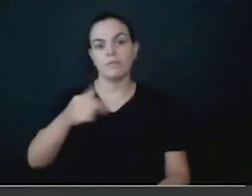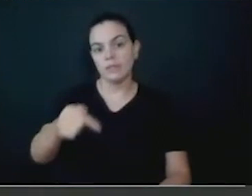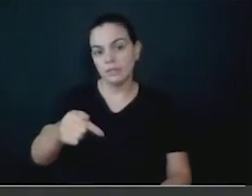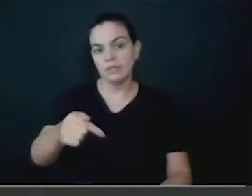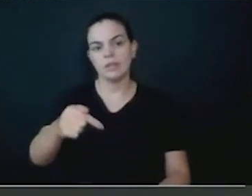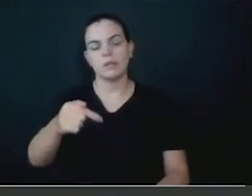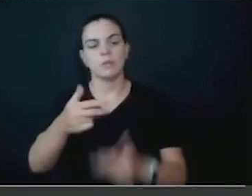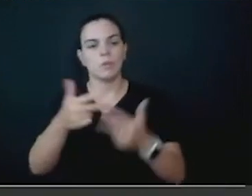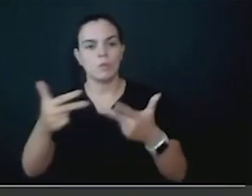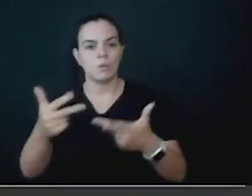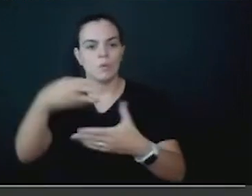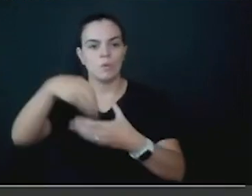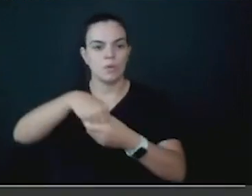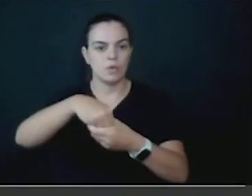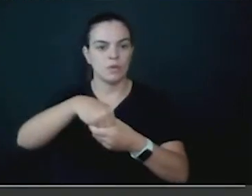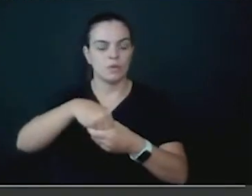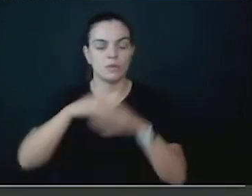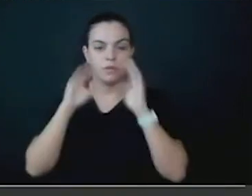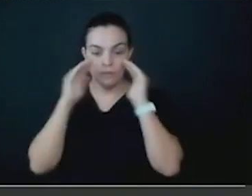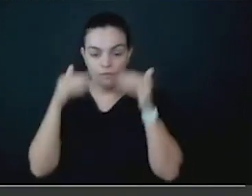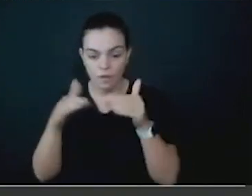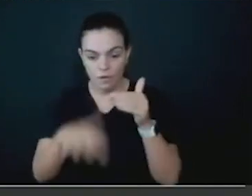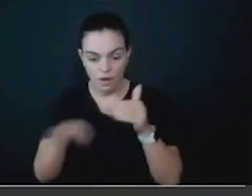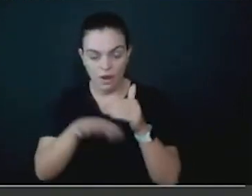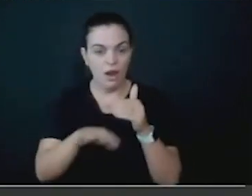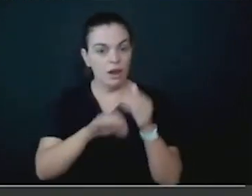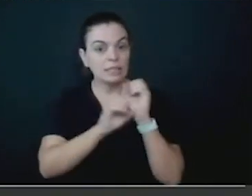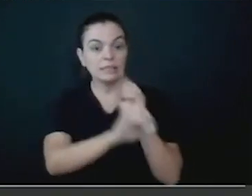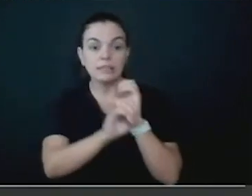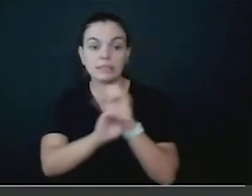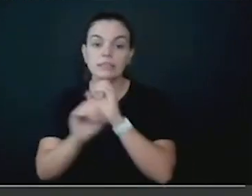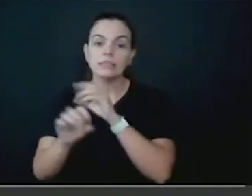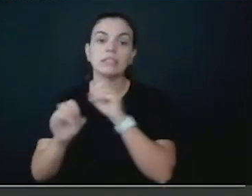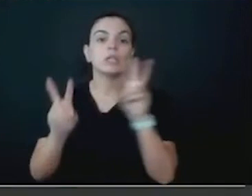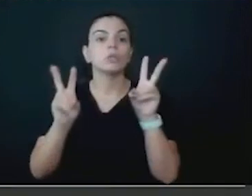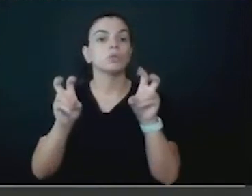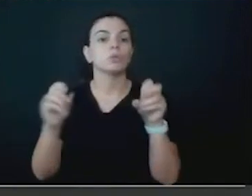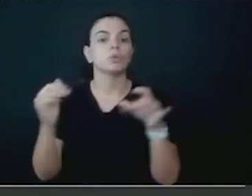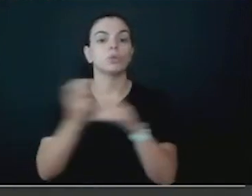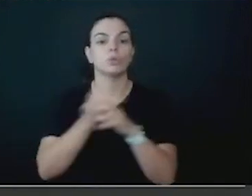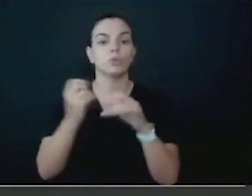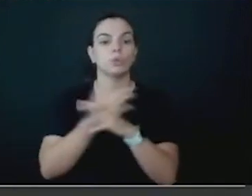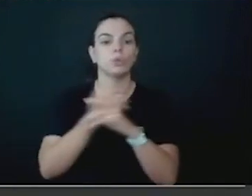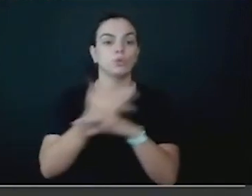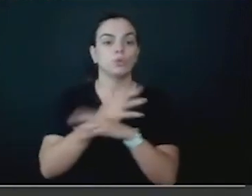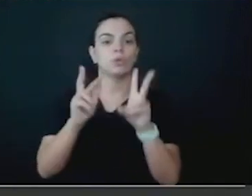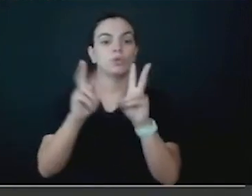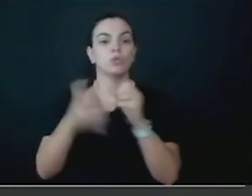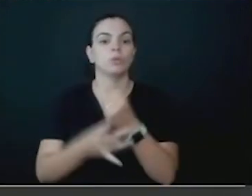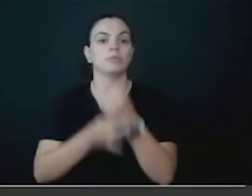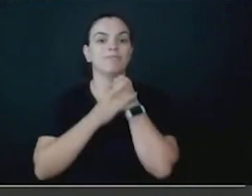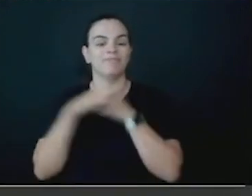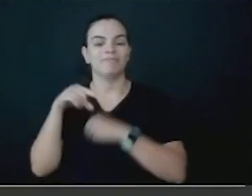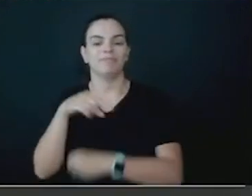dando destaque para as ações educativas em trânsito, que dizem respeito a toda a questão de segurança no trânsito ali. Né?